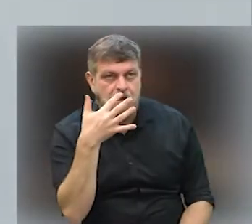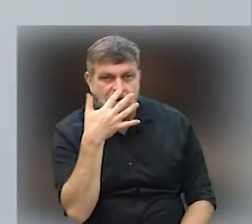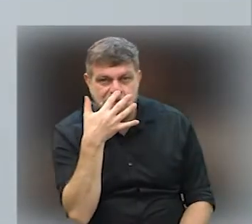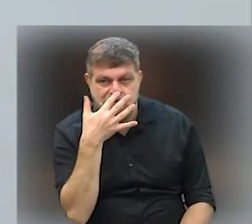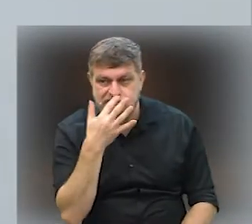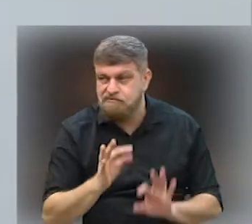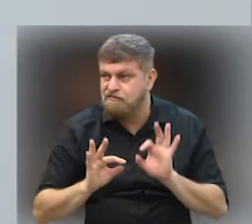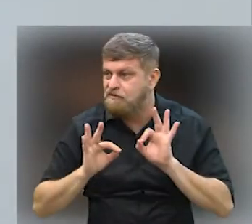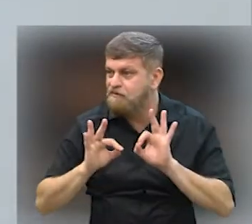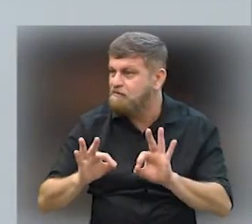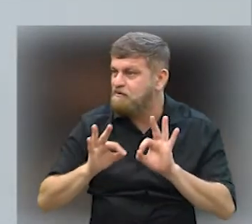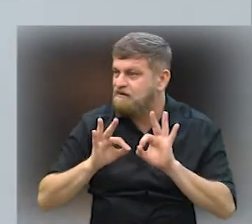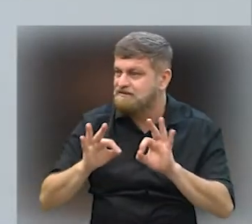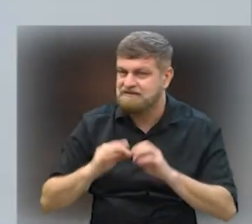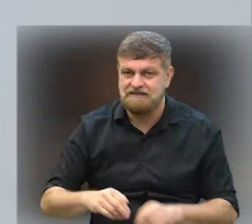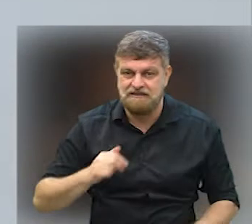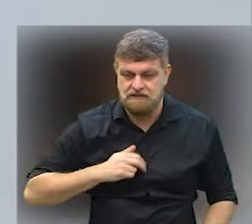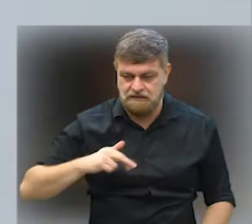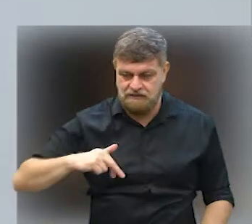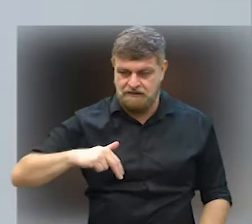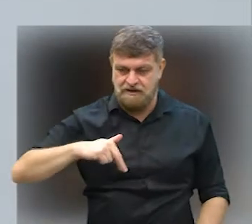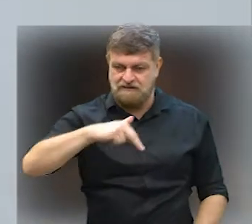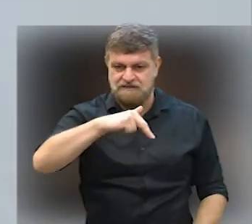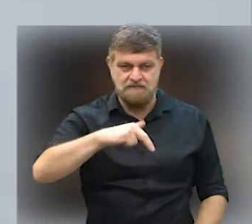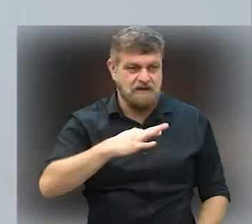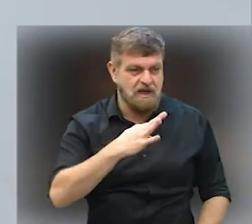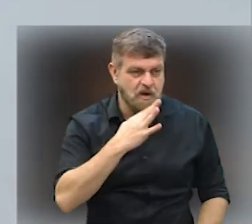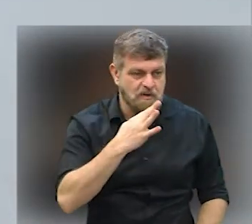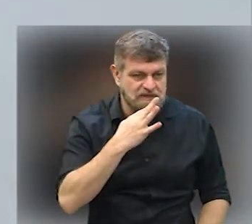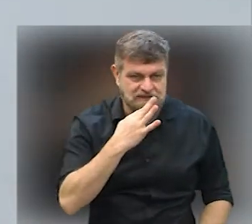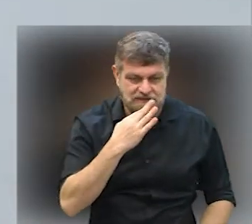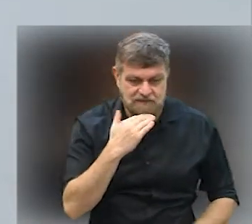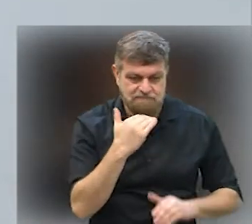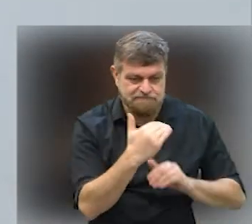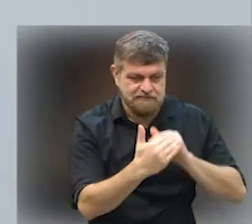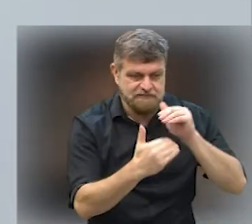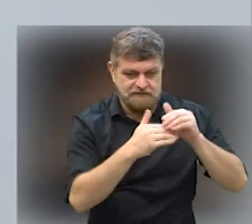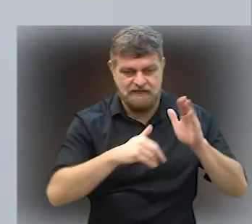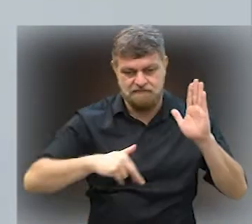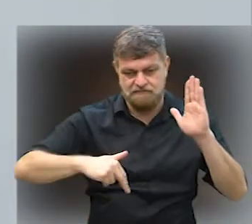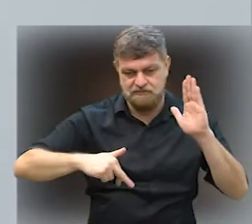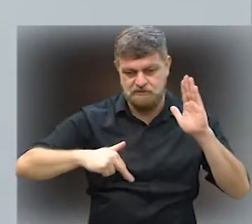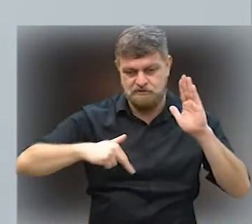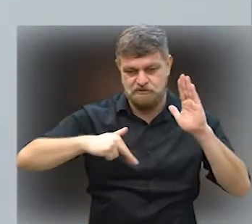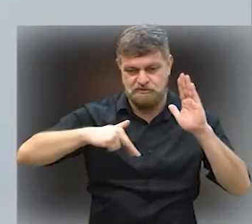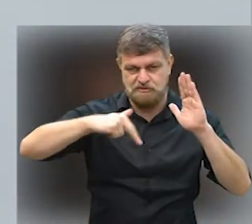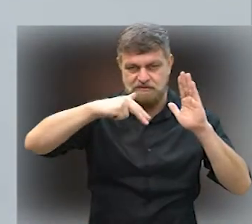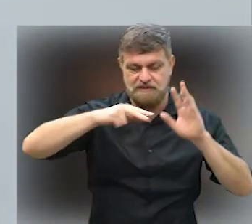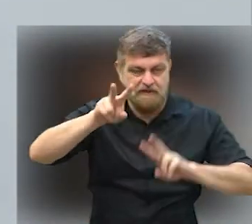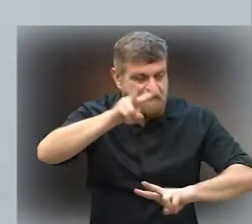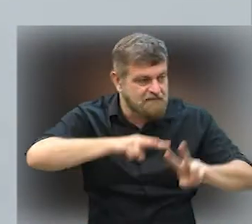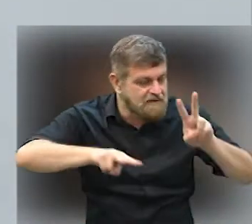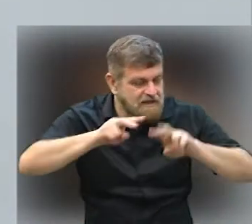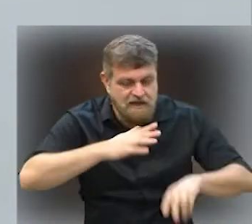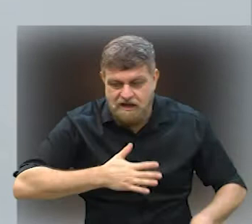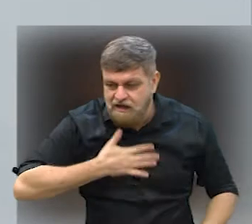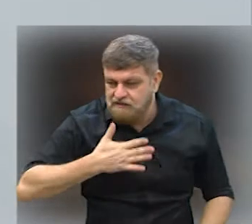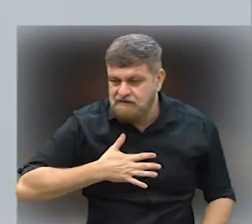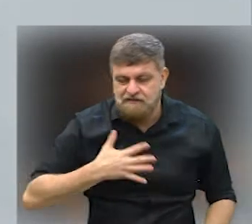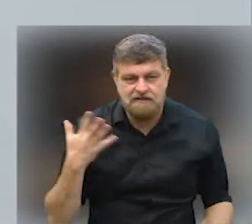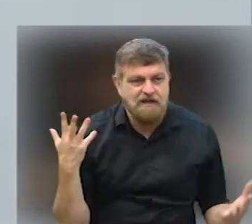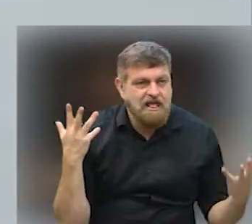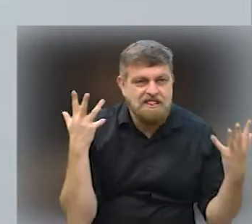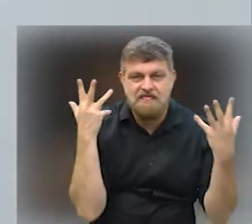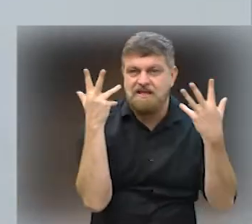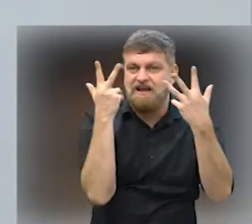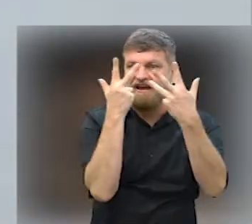surpreendente no sentido positivo. Cada local que eu visitava, então cada dia de ascensão era muito surpreendente, era